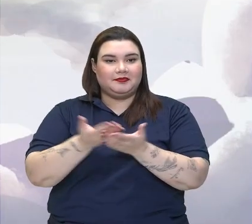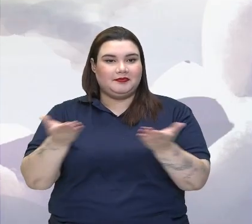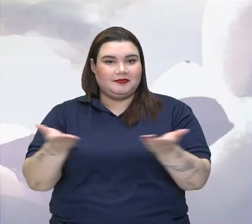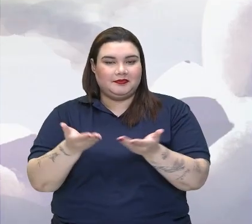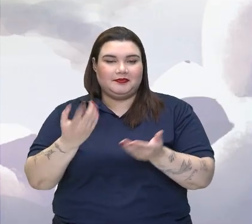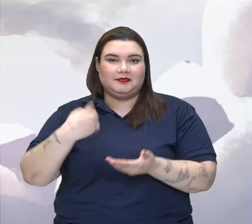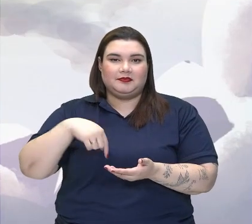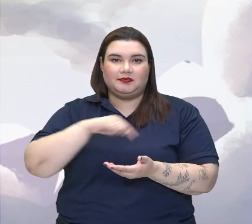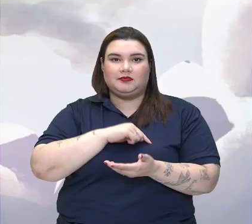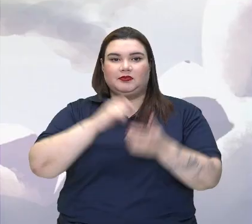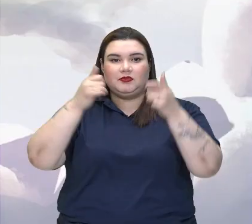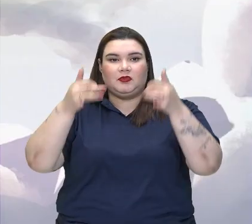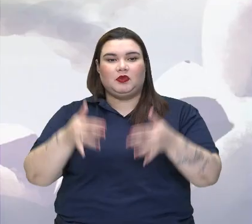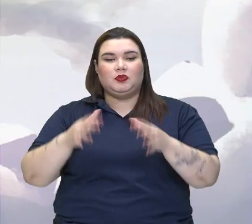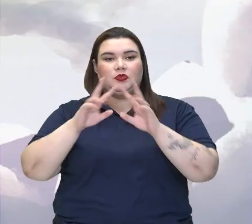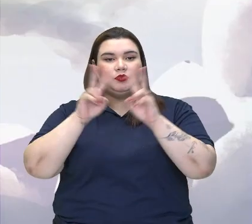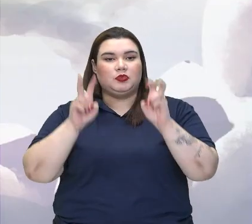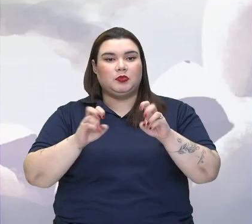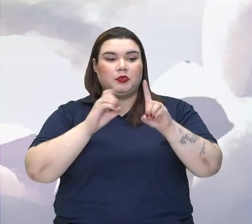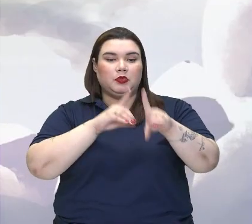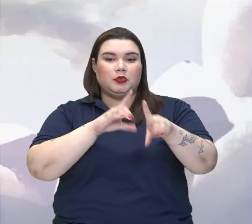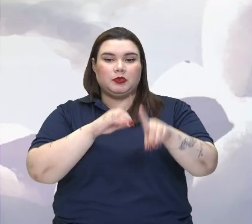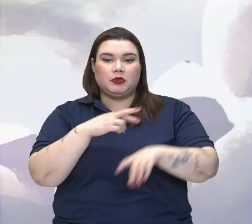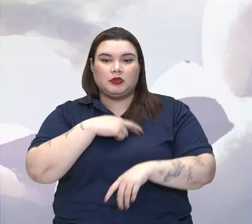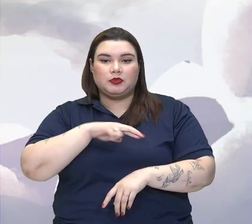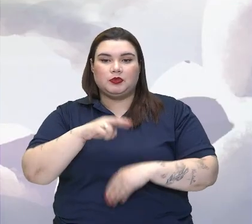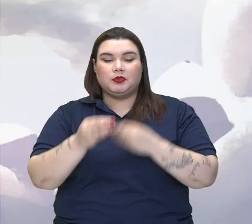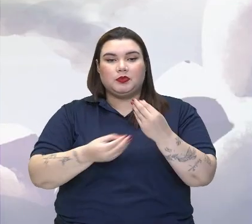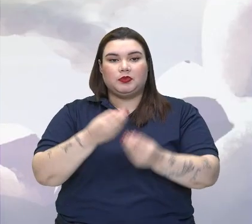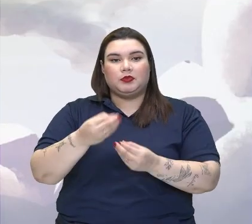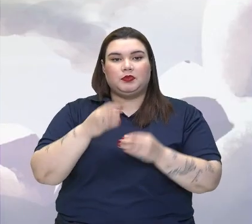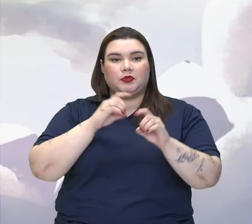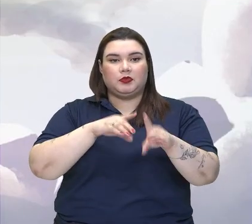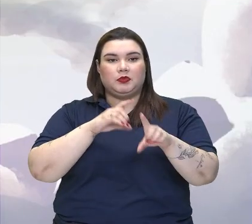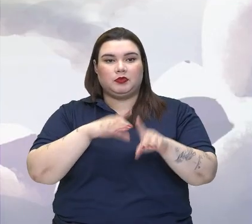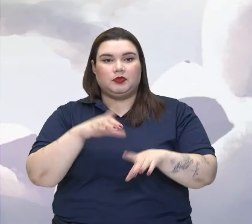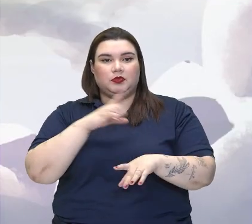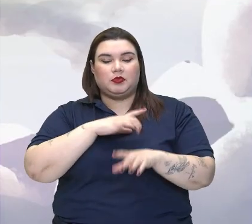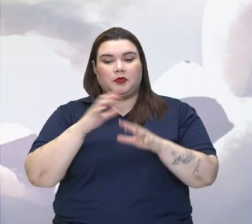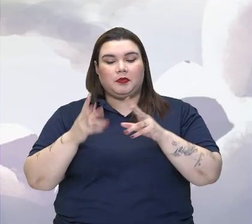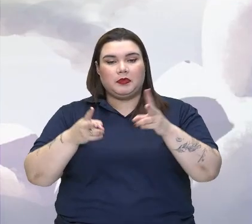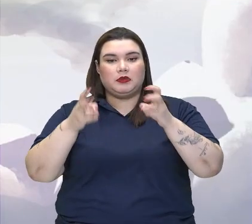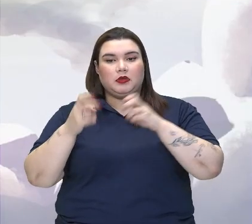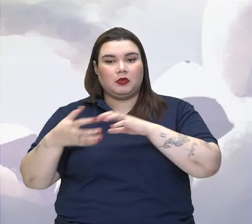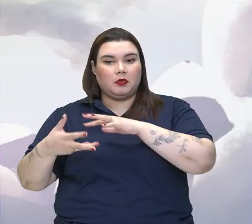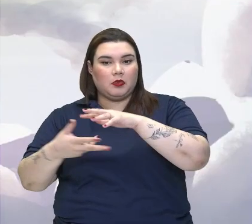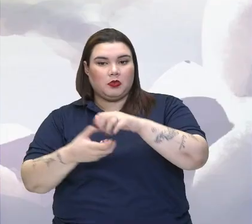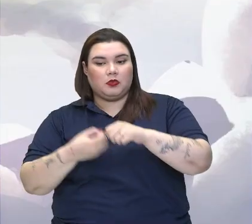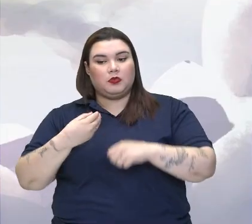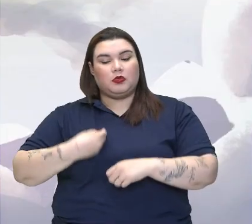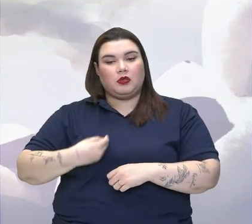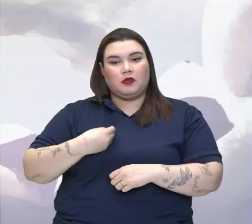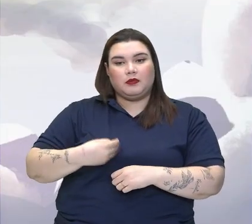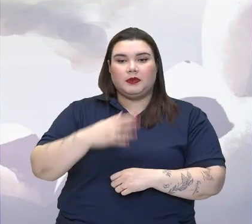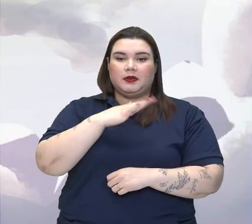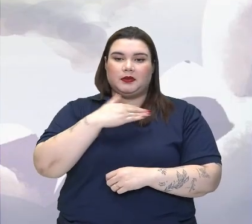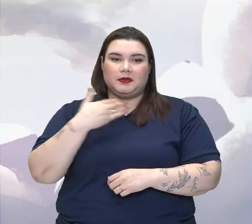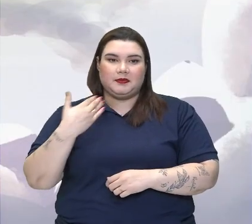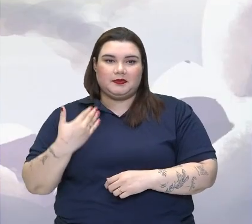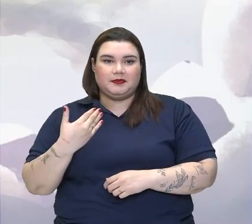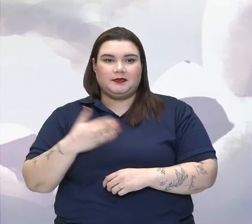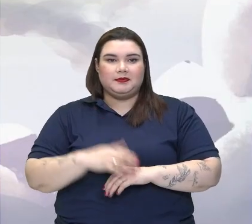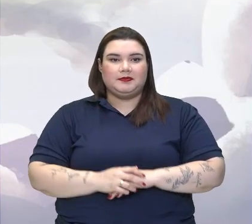nós vimos aqui as doutrinas religiosas e como essas doutrinas veem o mundo, a vida e a